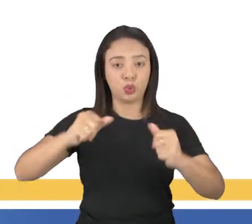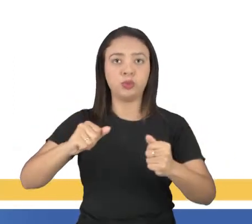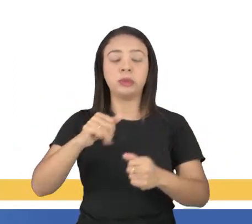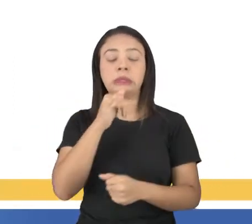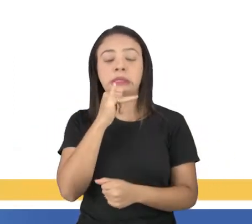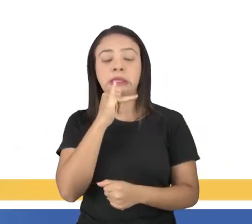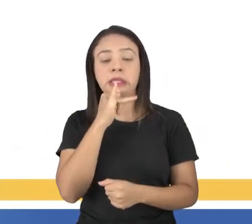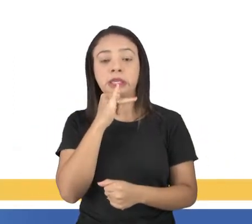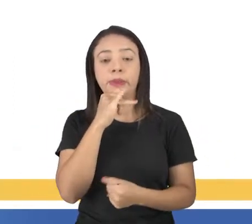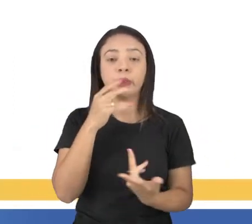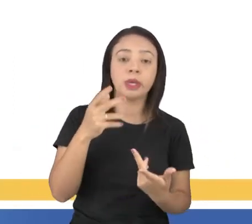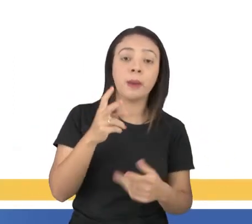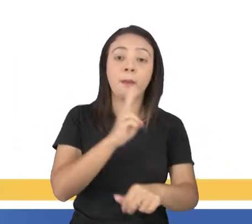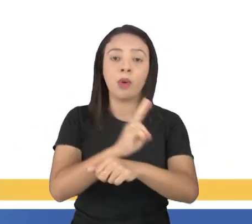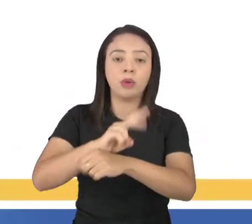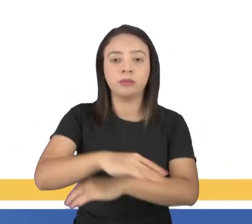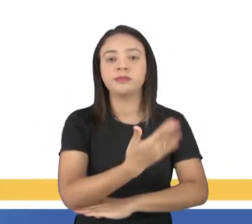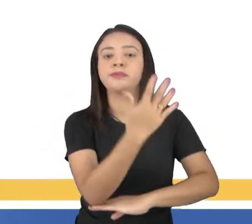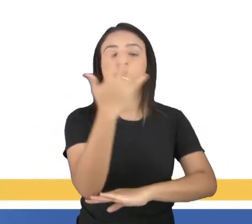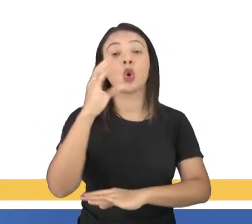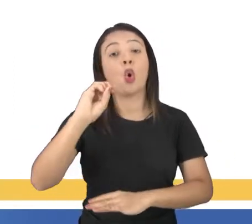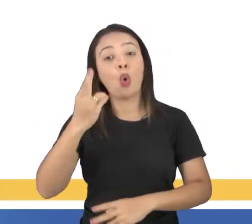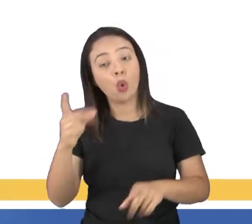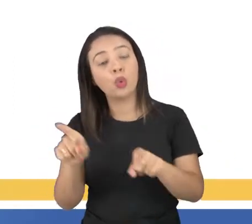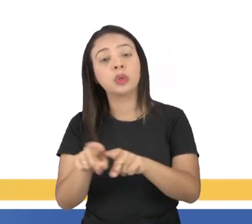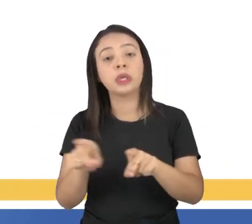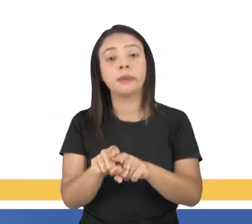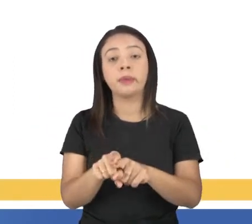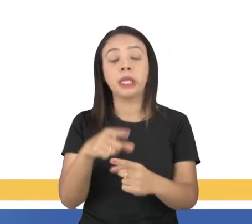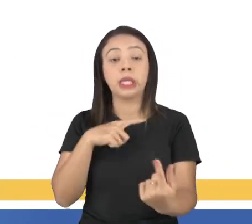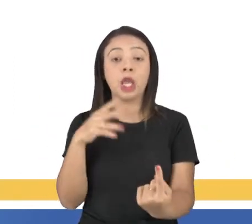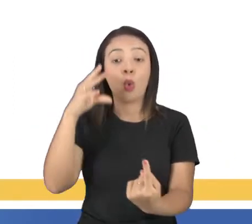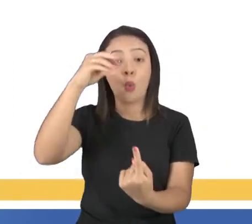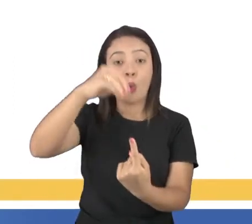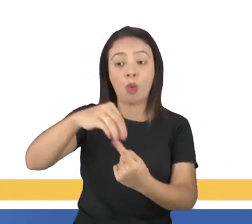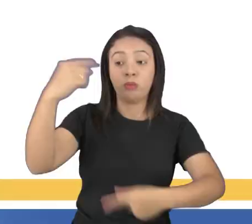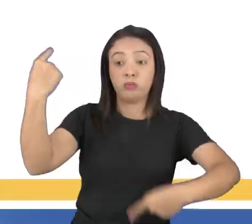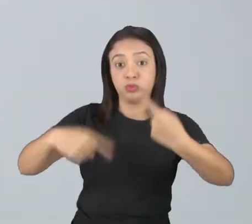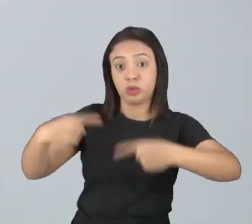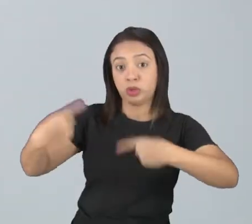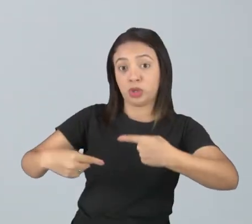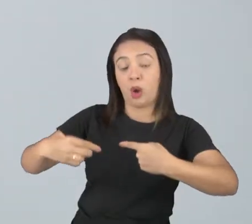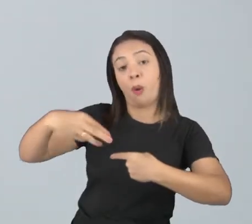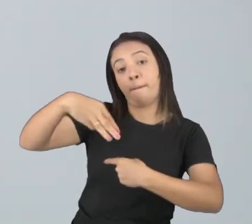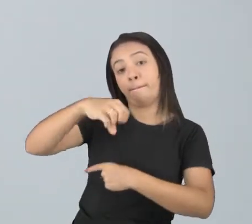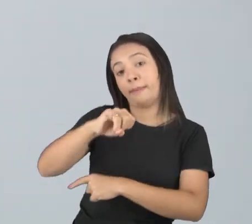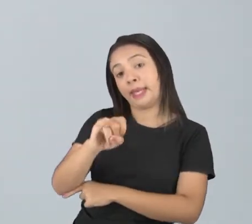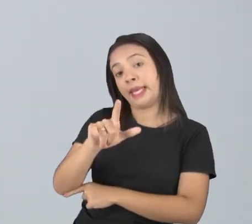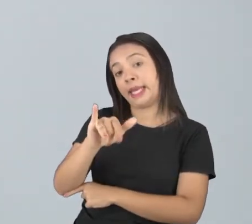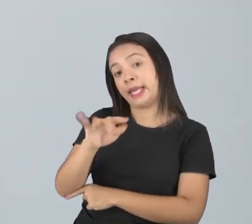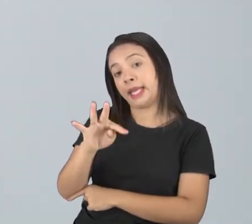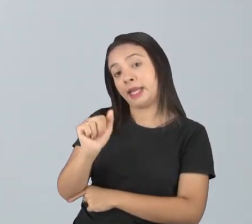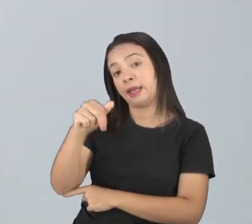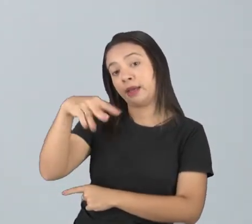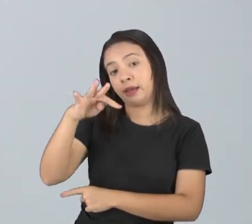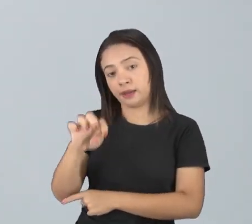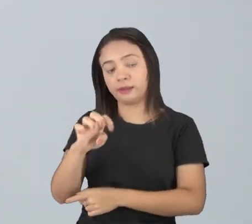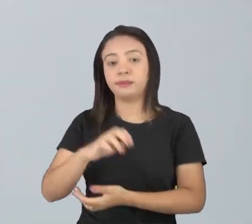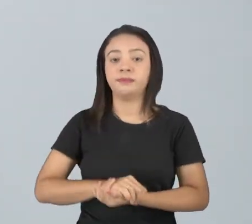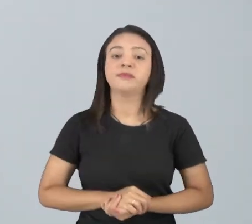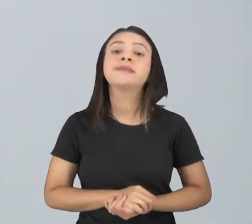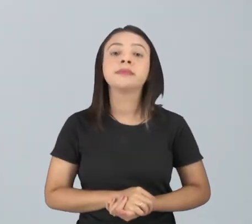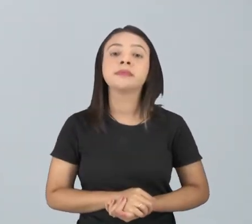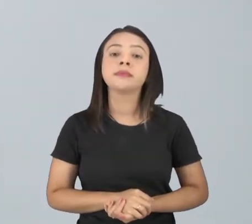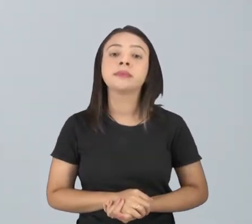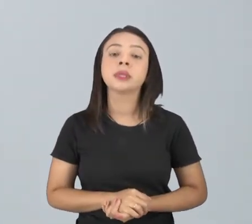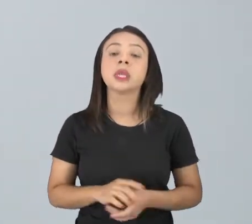e trabalha por uma ideologia política ou social, um militante. Então, o ativista, o ativismo, ele está